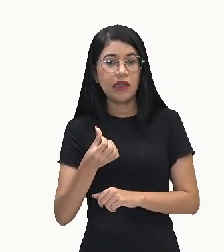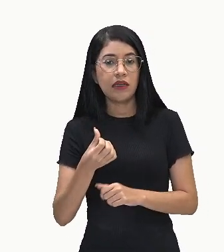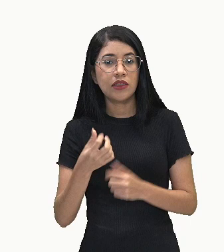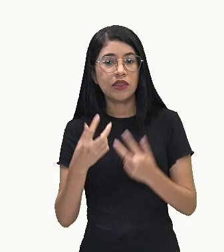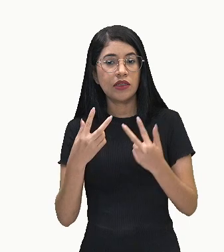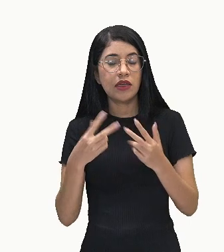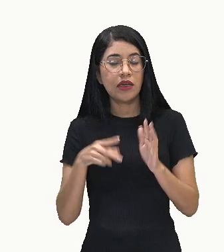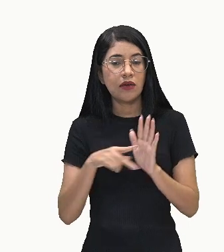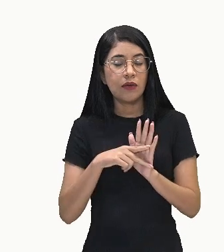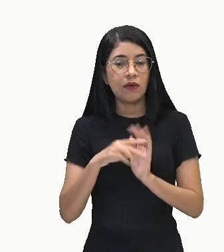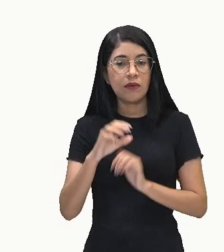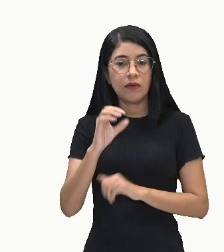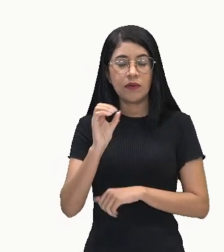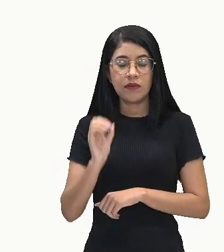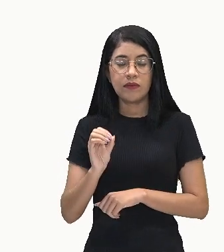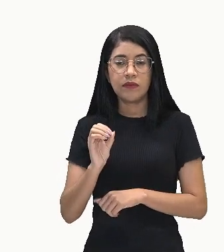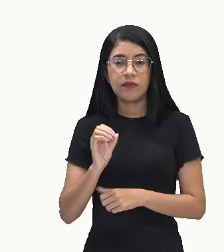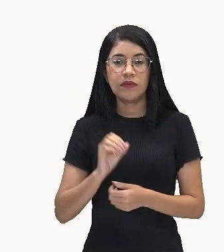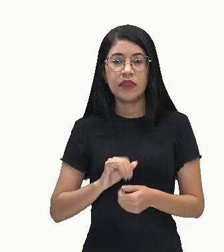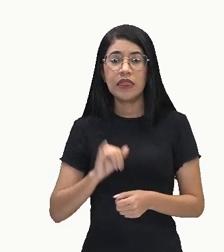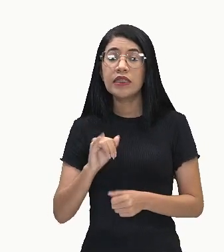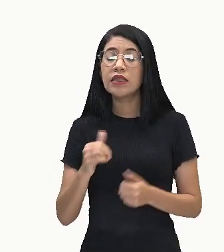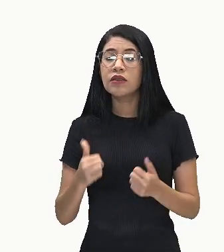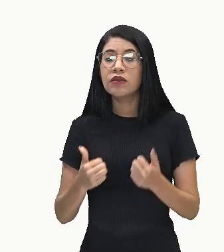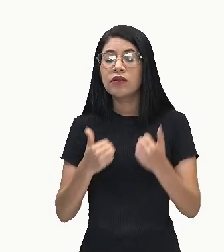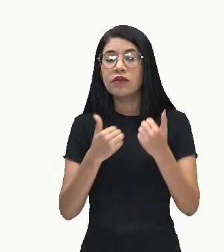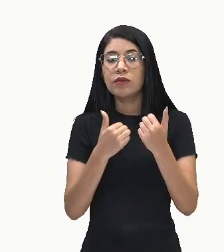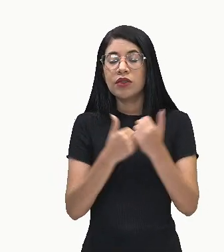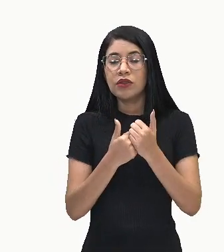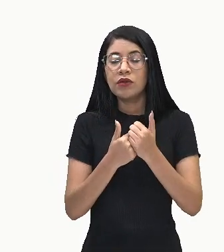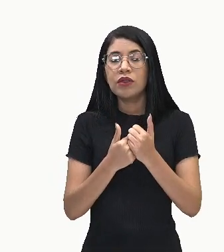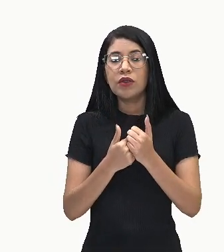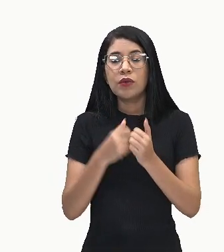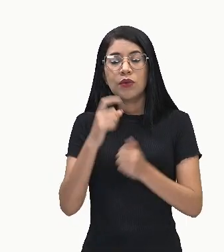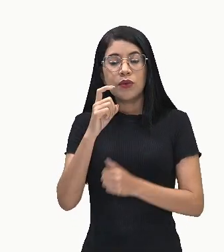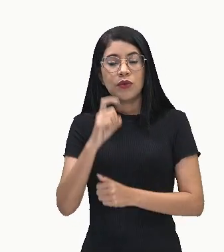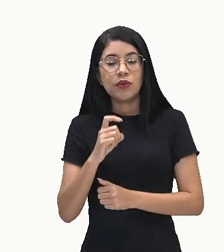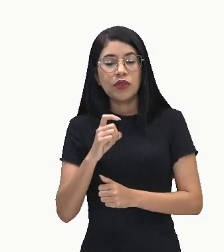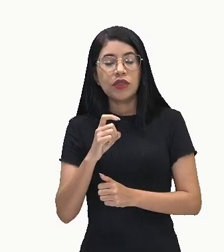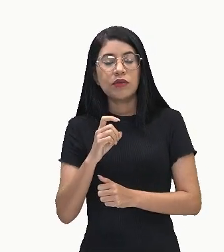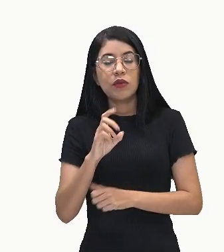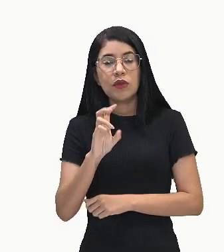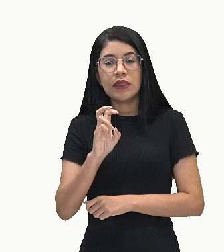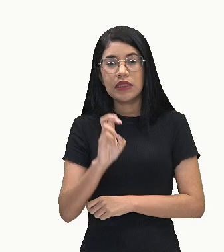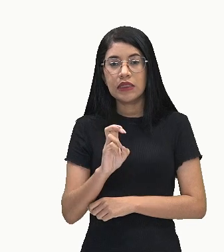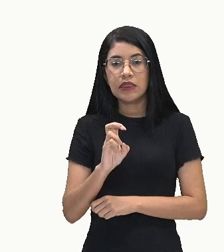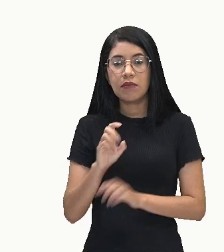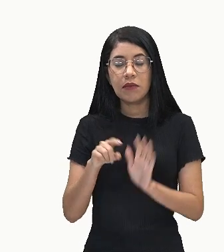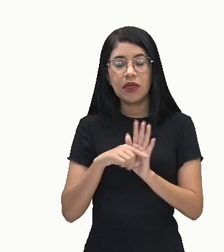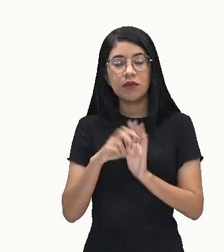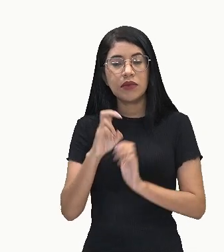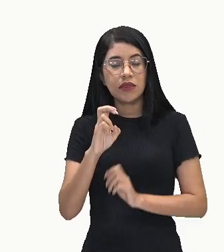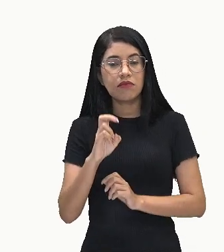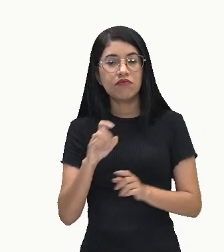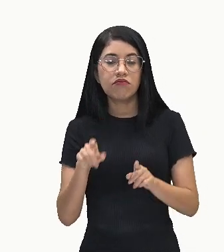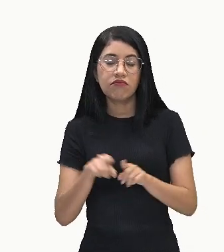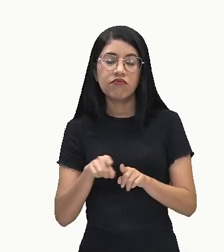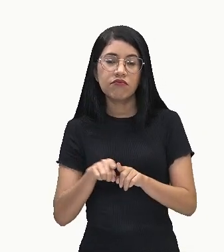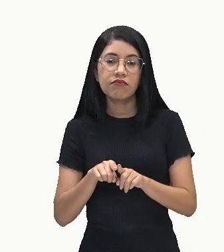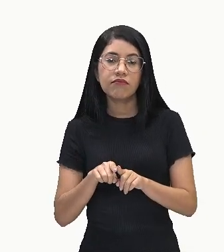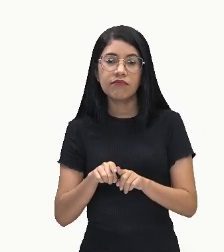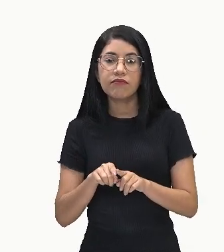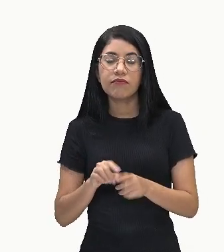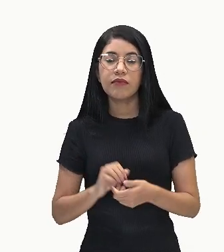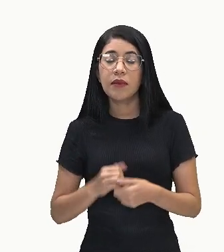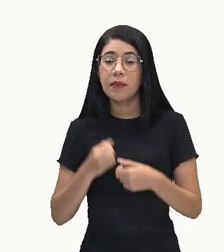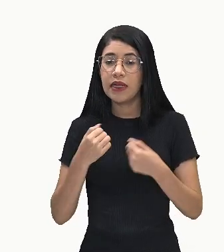igual a 0. E se nós substituíssemos o x por menos 5, também, necessariamente,